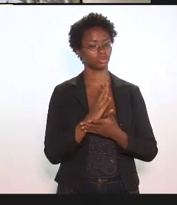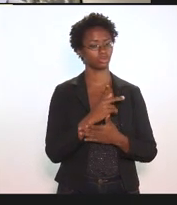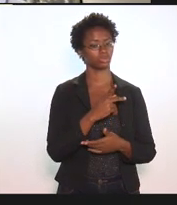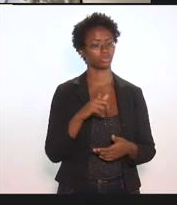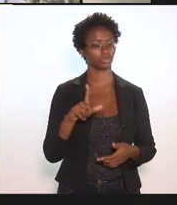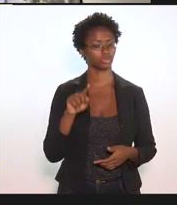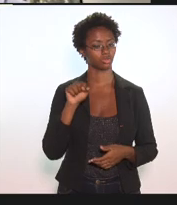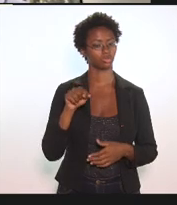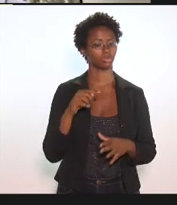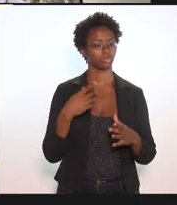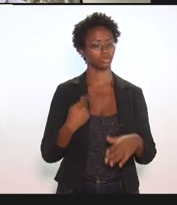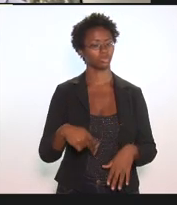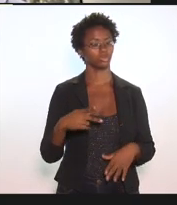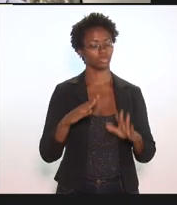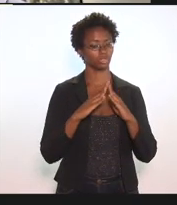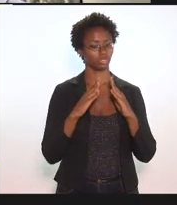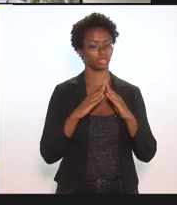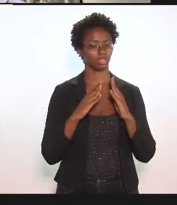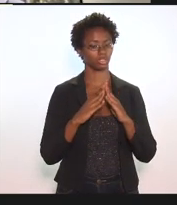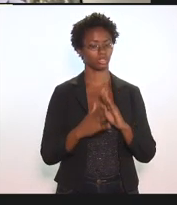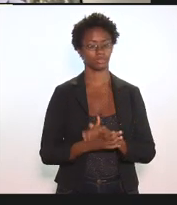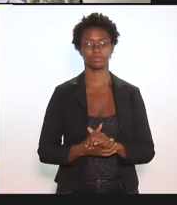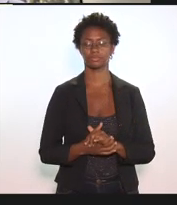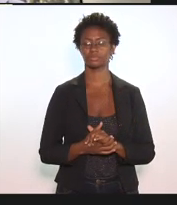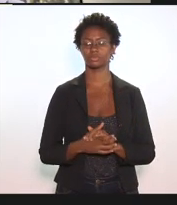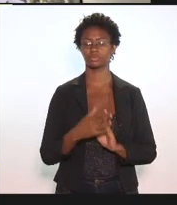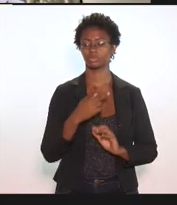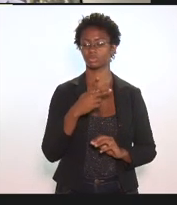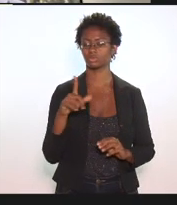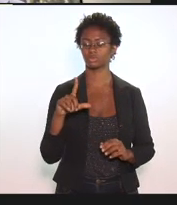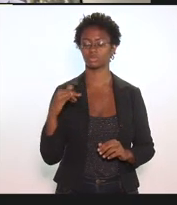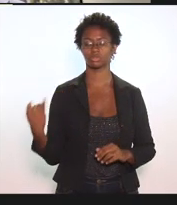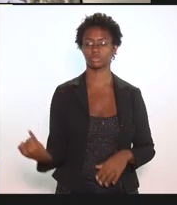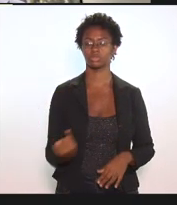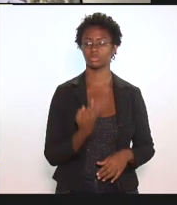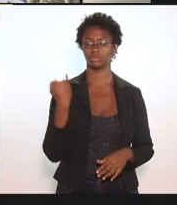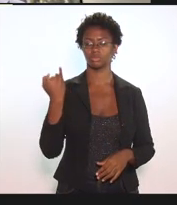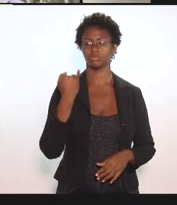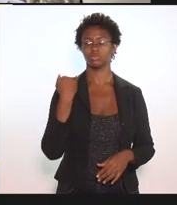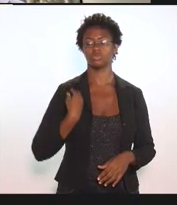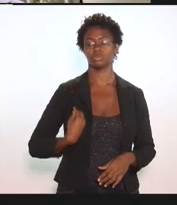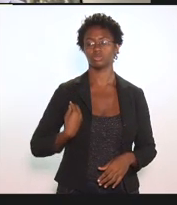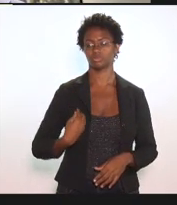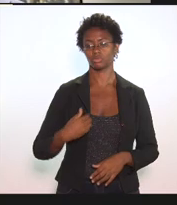na casa. É um projeto de suma importância para a vida